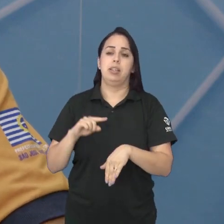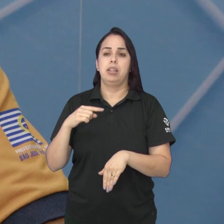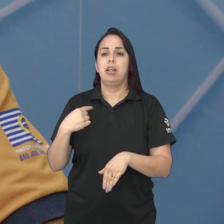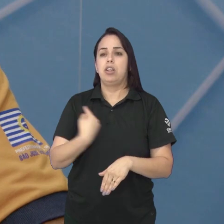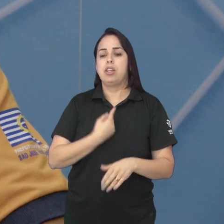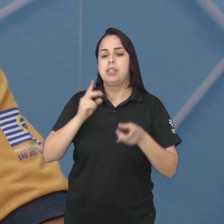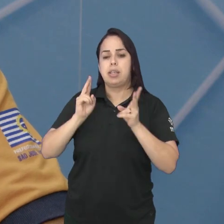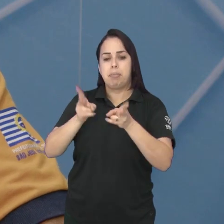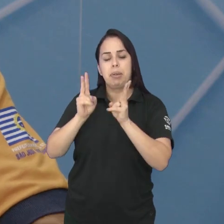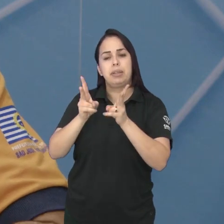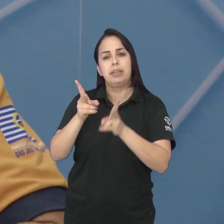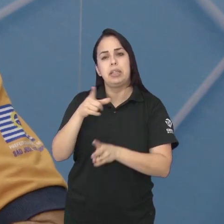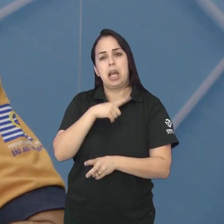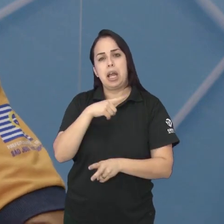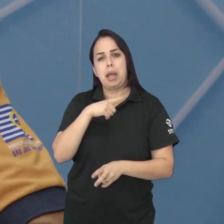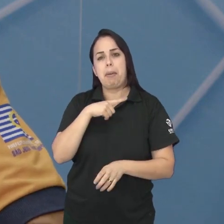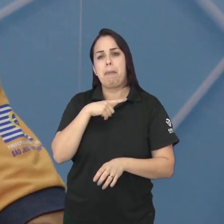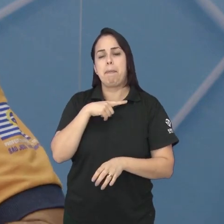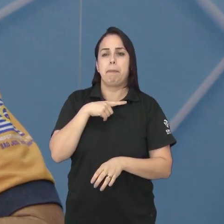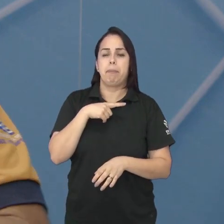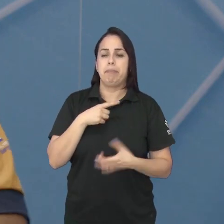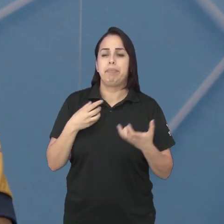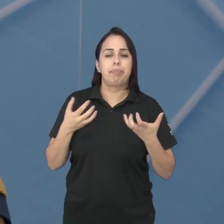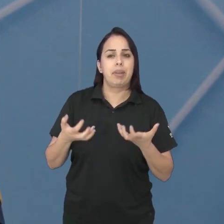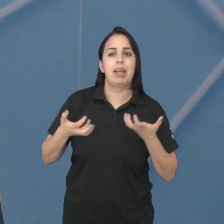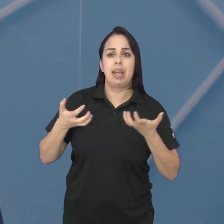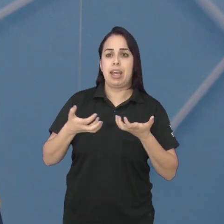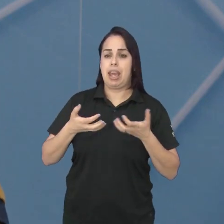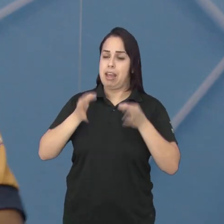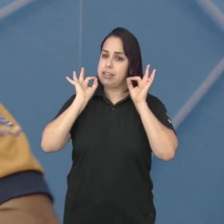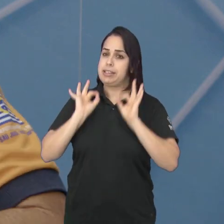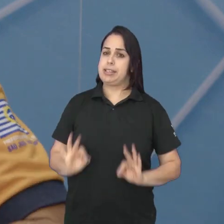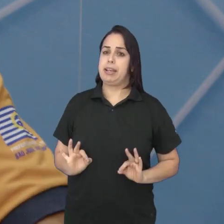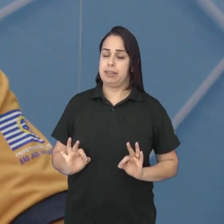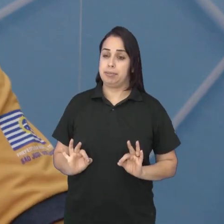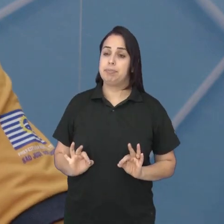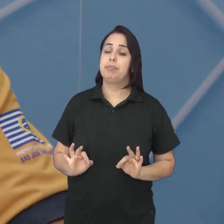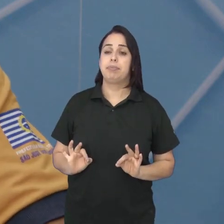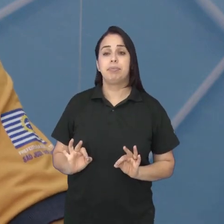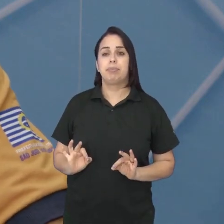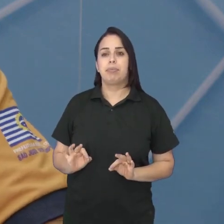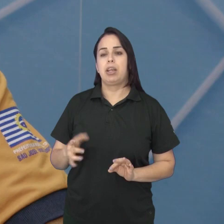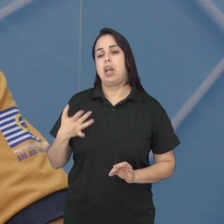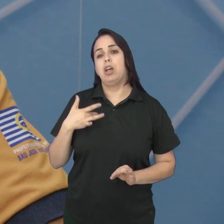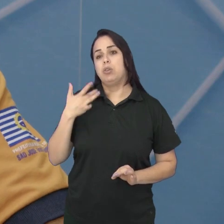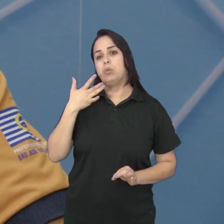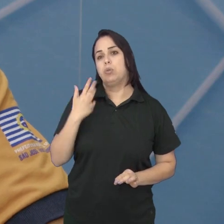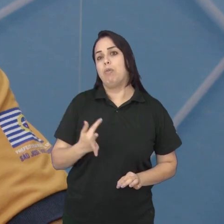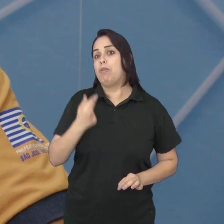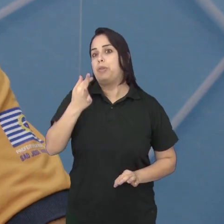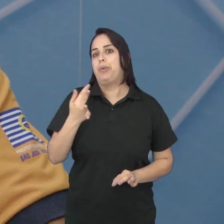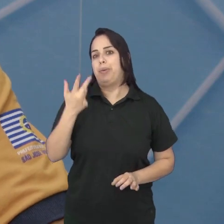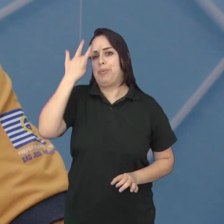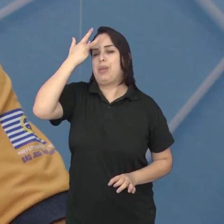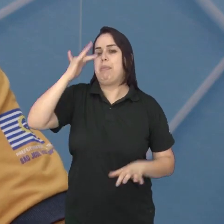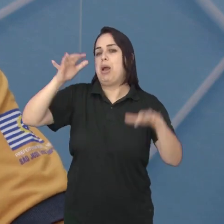que a gente tenha sempre, buscando sempre o quê? A eficiência. Como a gente não sabe o volume de chuva que vem, não sabe, né,